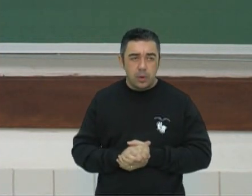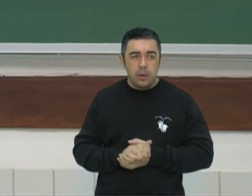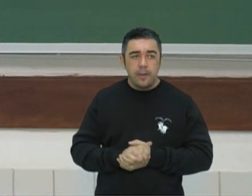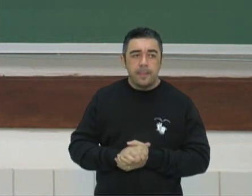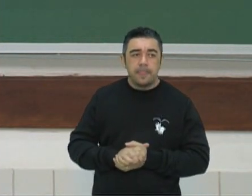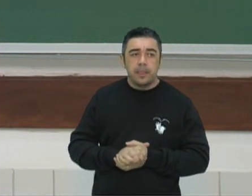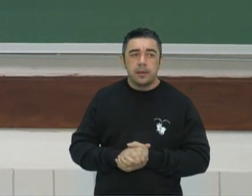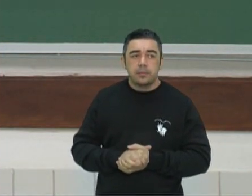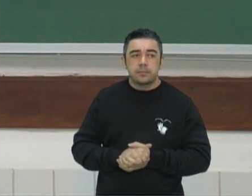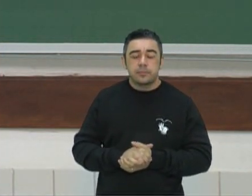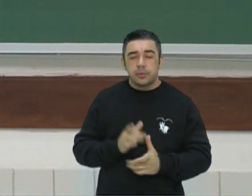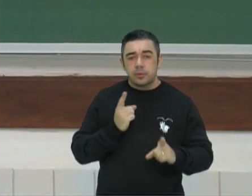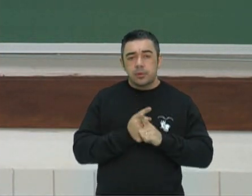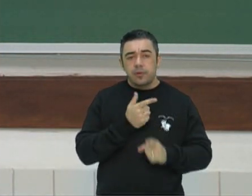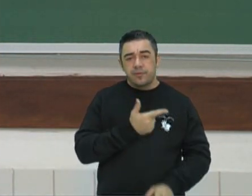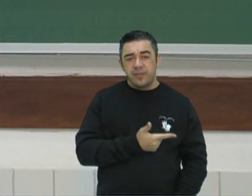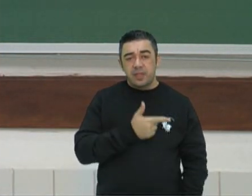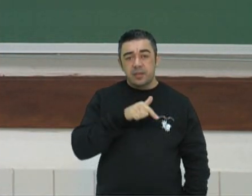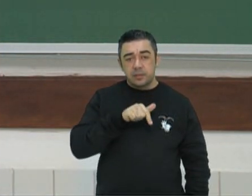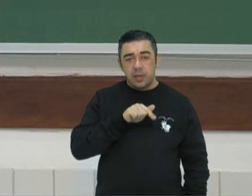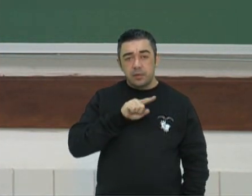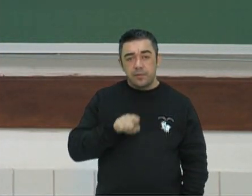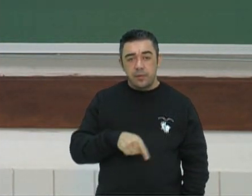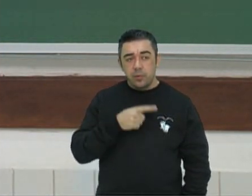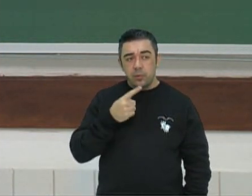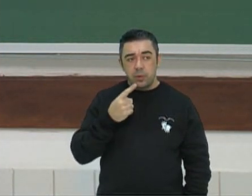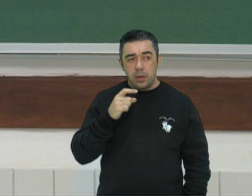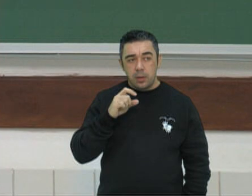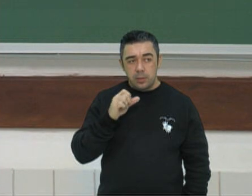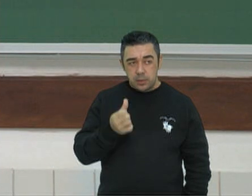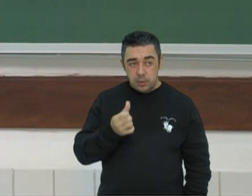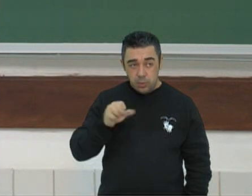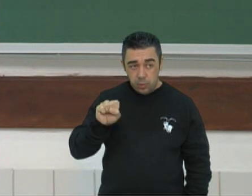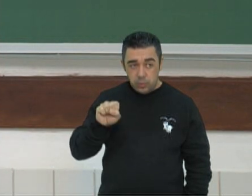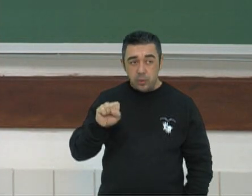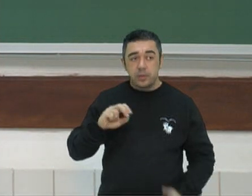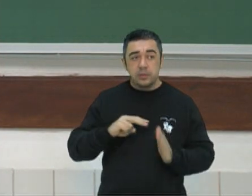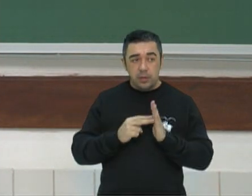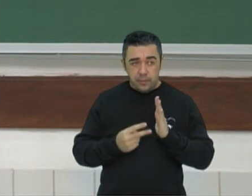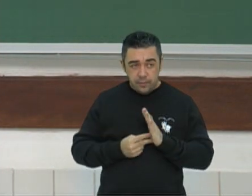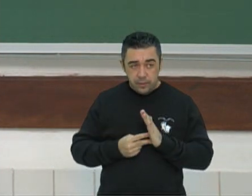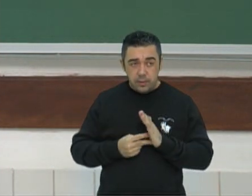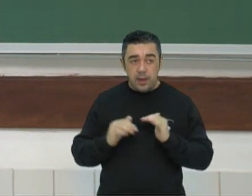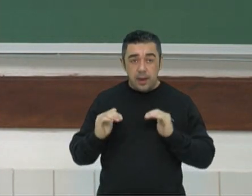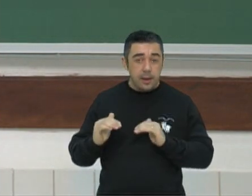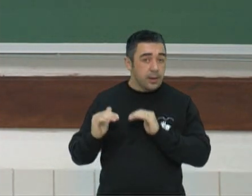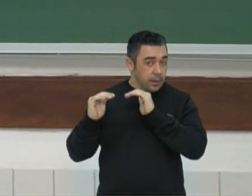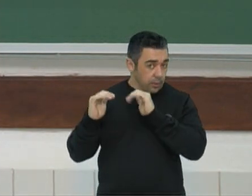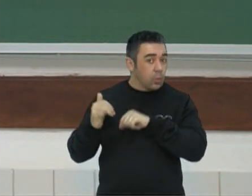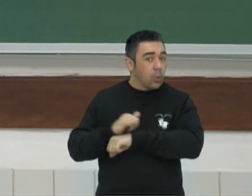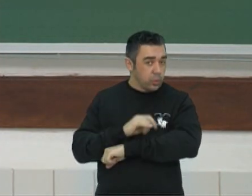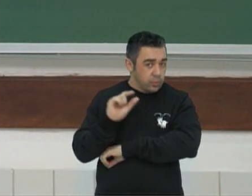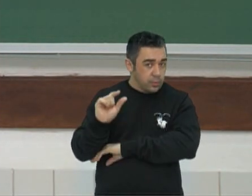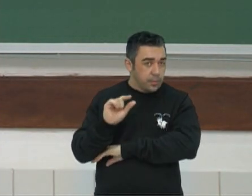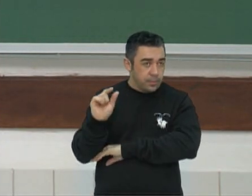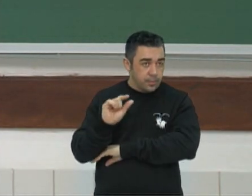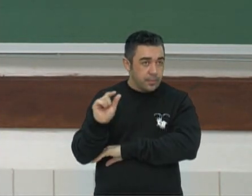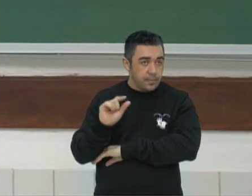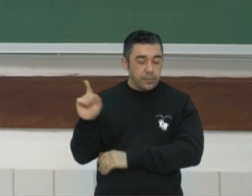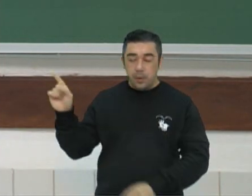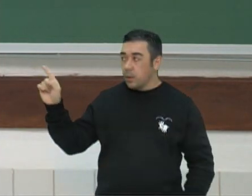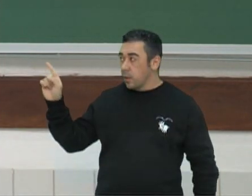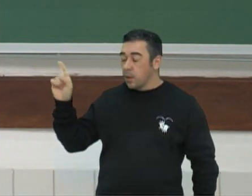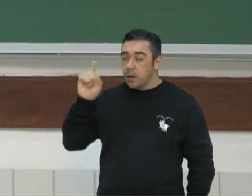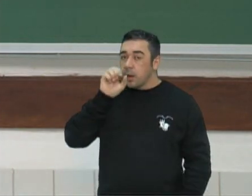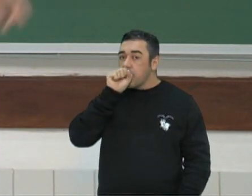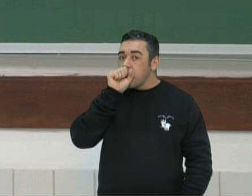mesmo, que deu 27,8. Isso caracteriza ele como acima do peso. Ele está lá naquela faixinha laranja